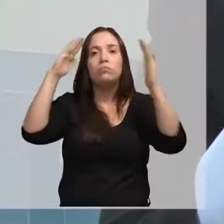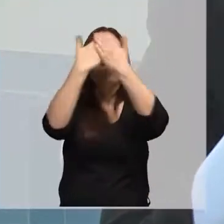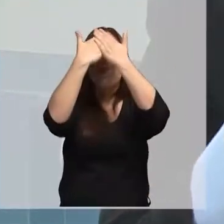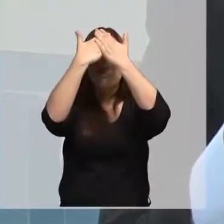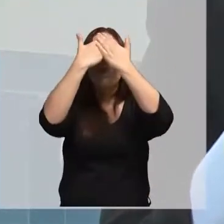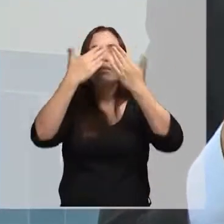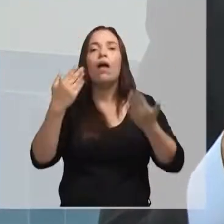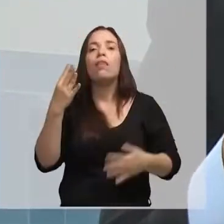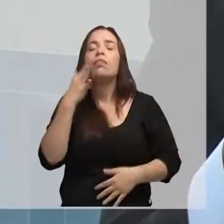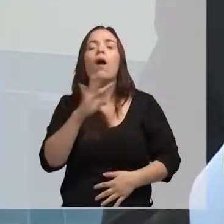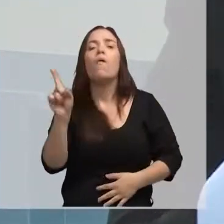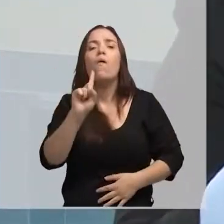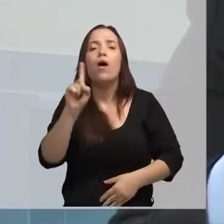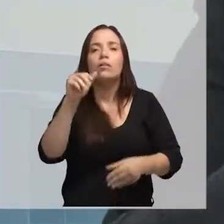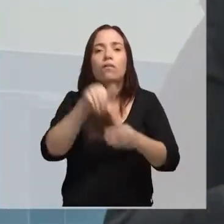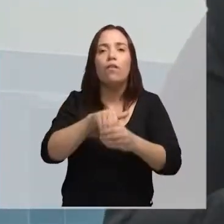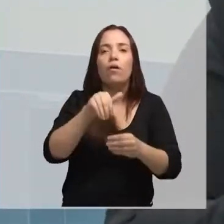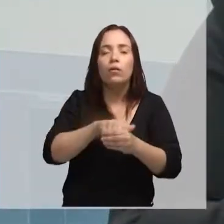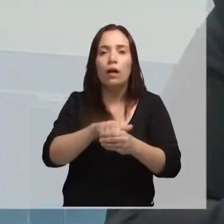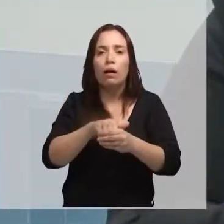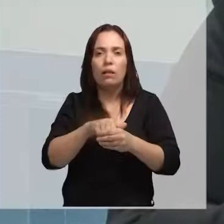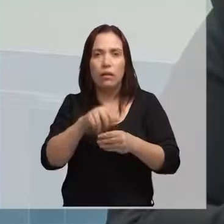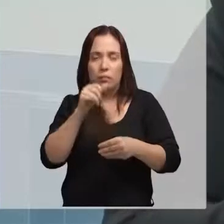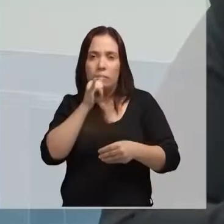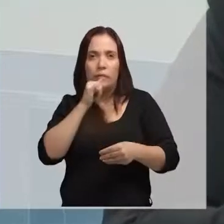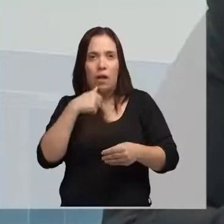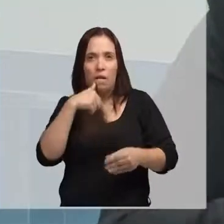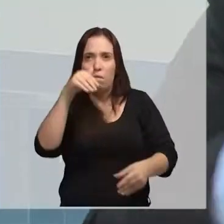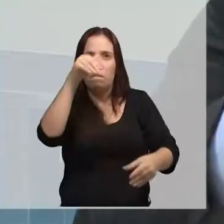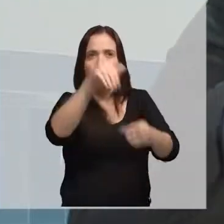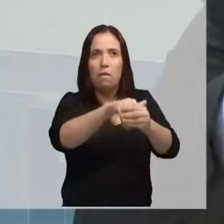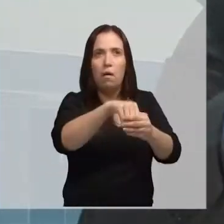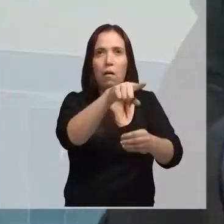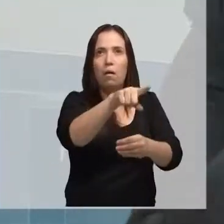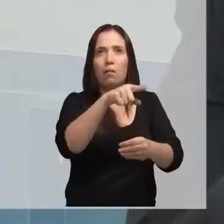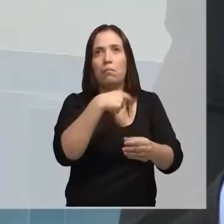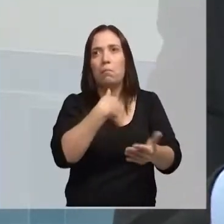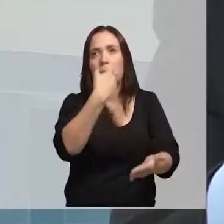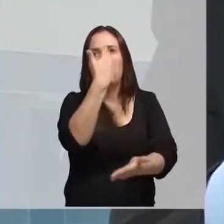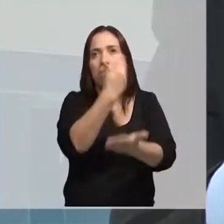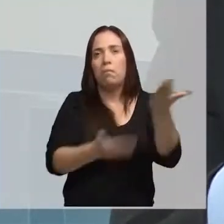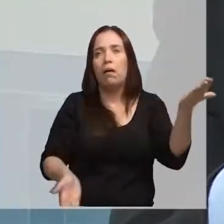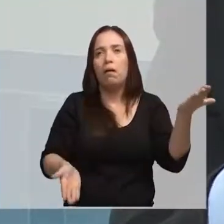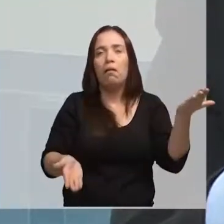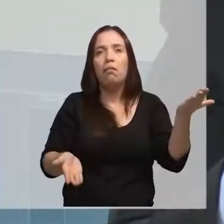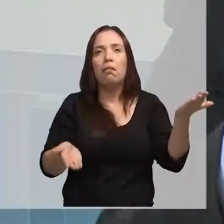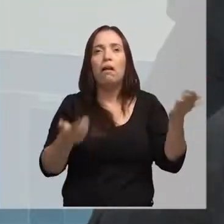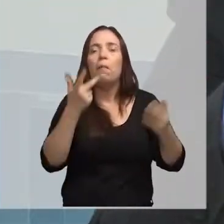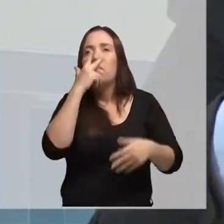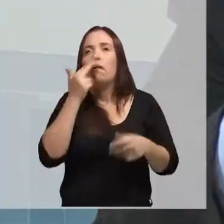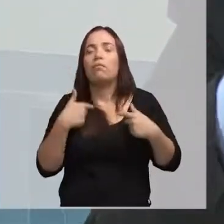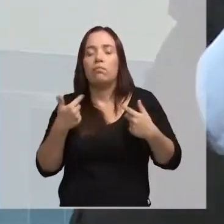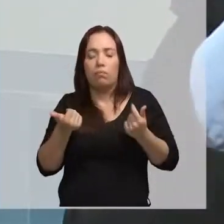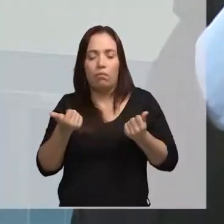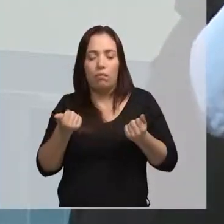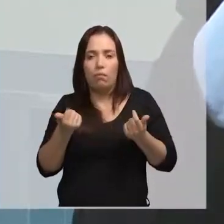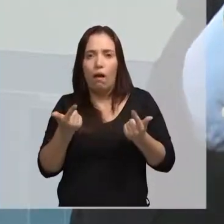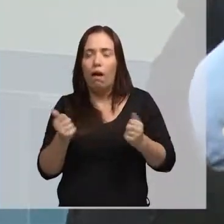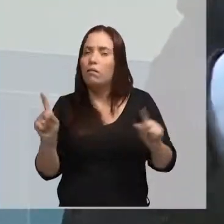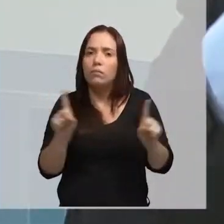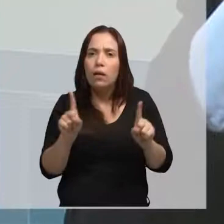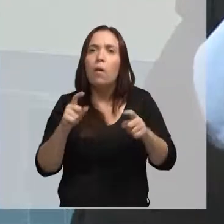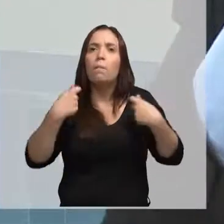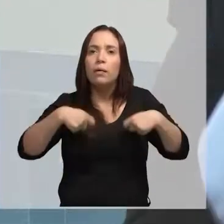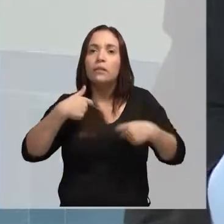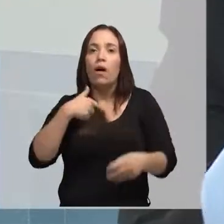têm essa visão de voto útil, ou seja, se eu votar no candidato e ele perder, eu perdi meu voto. Você perdeu seu voto não, meu irmão. Você ganhou seu voto através da sua